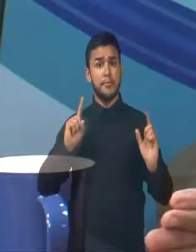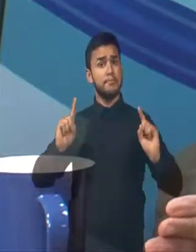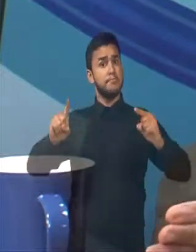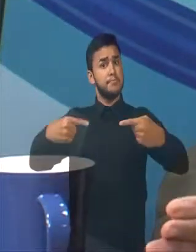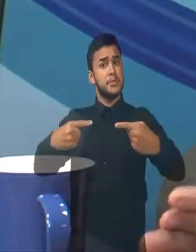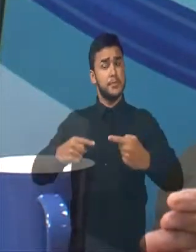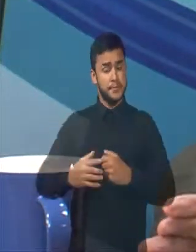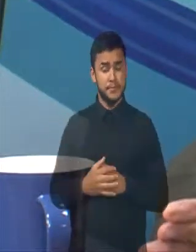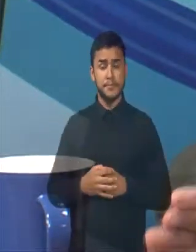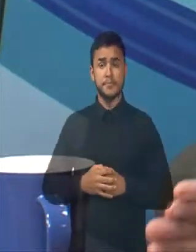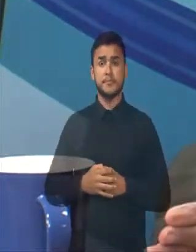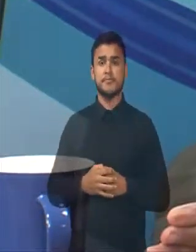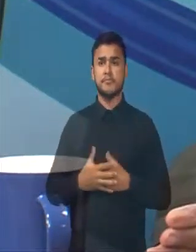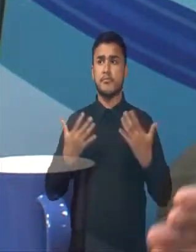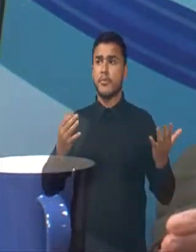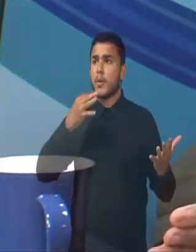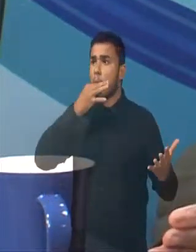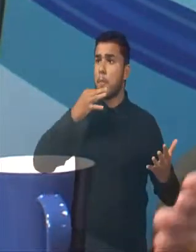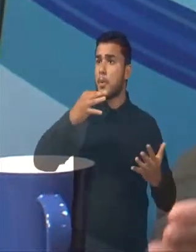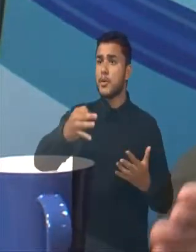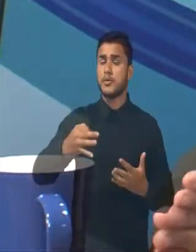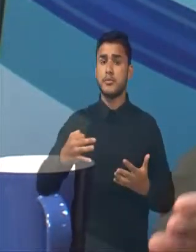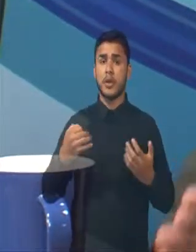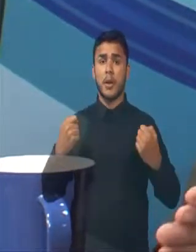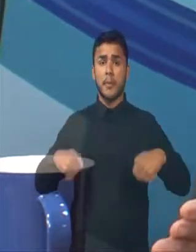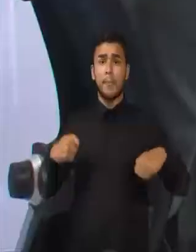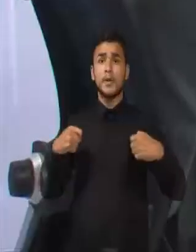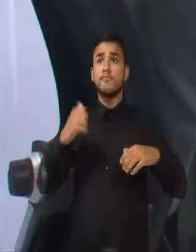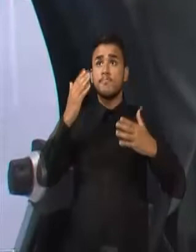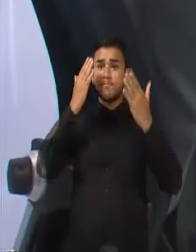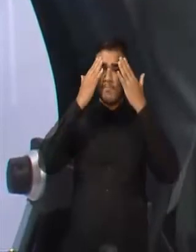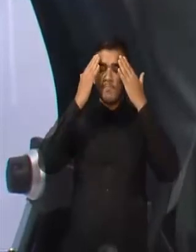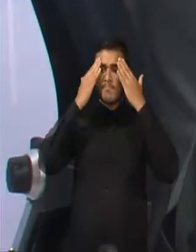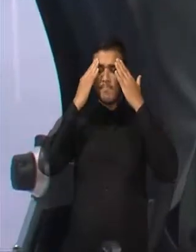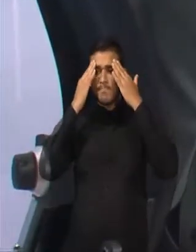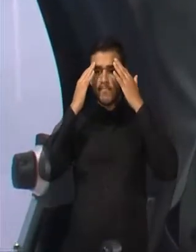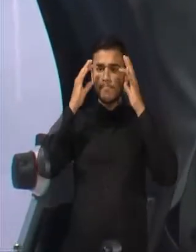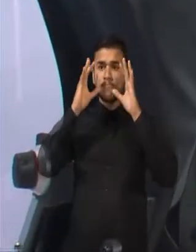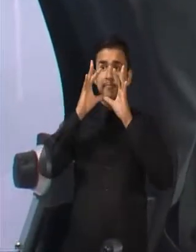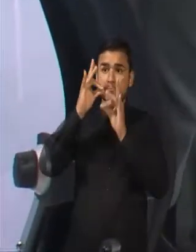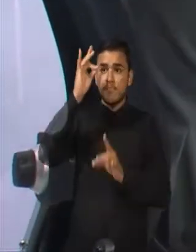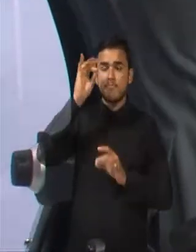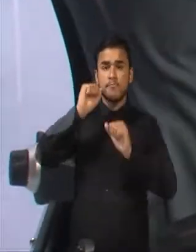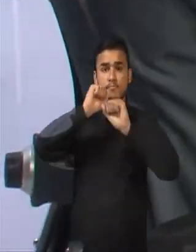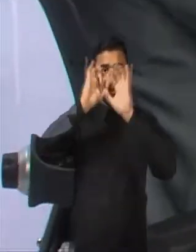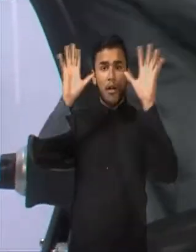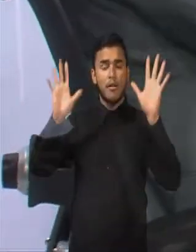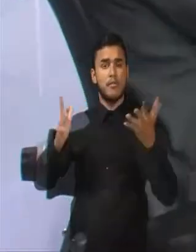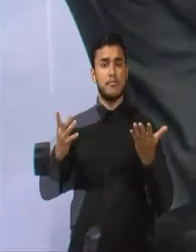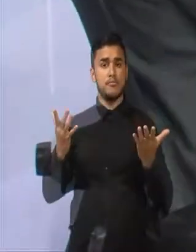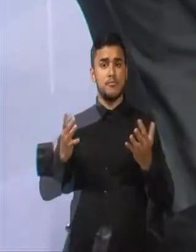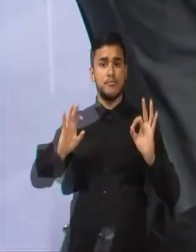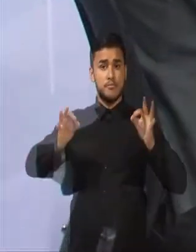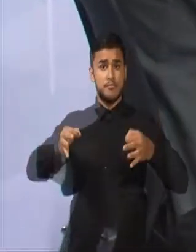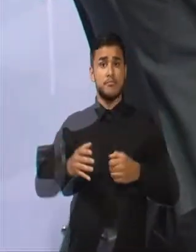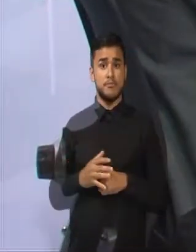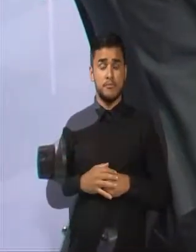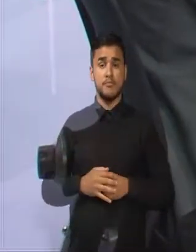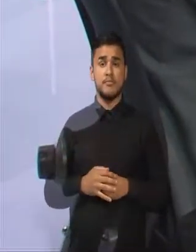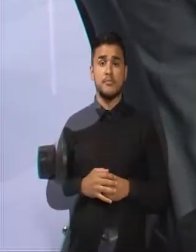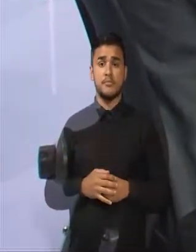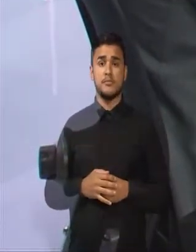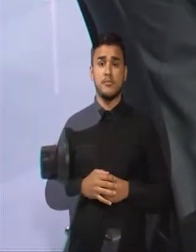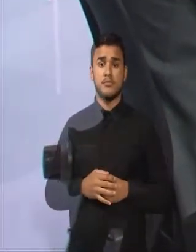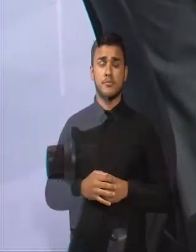se posicionar diante do conflito de interesse é preciso discernir. Sem dúvida. Né? E esse discernimento